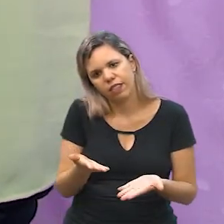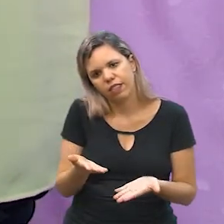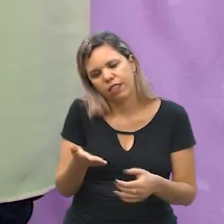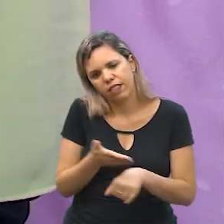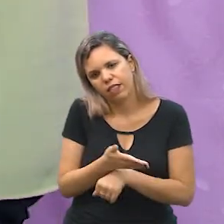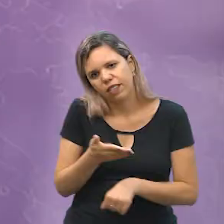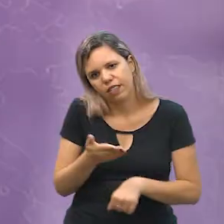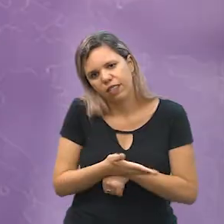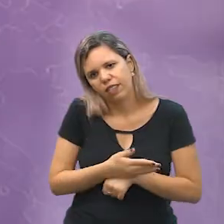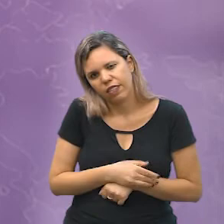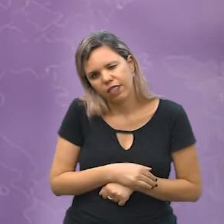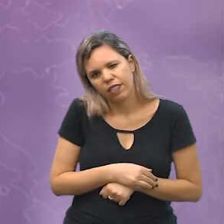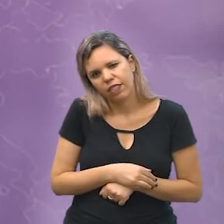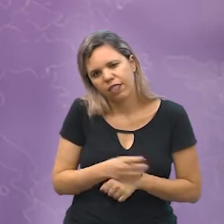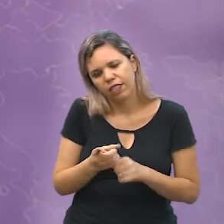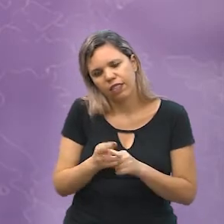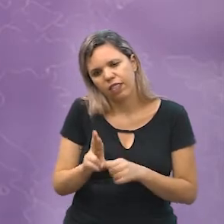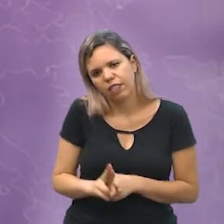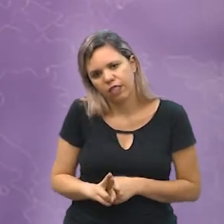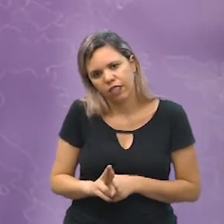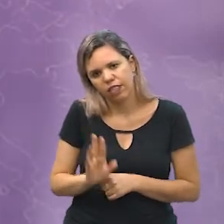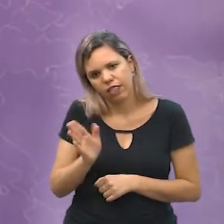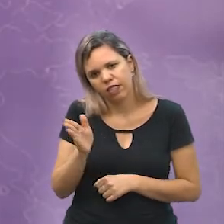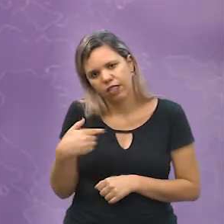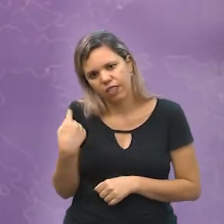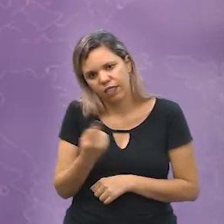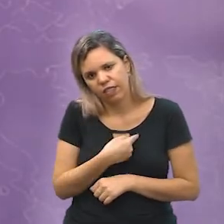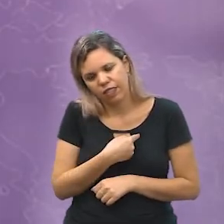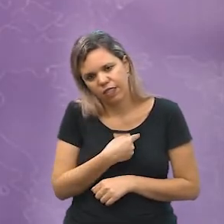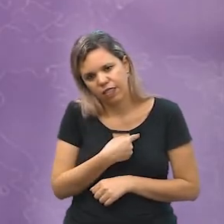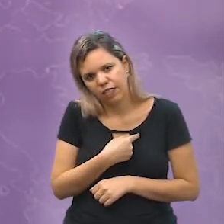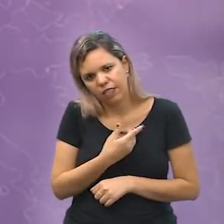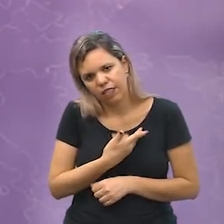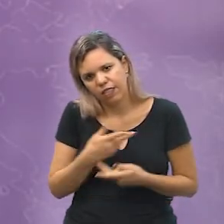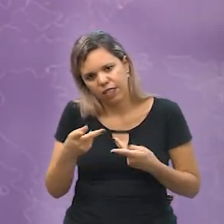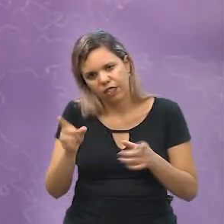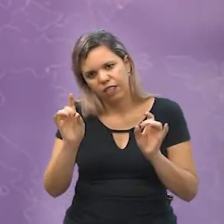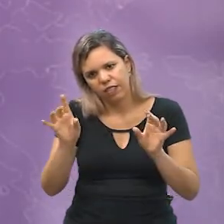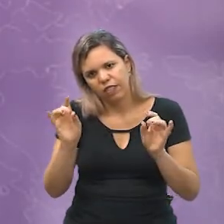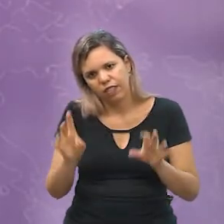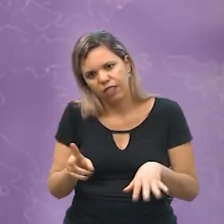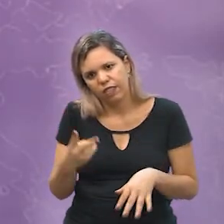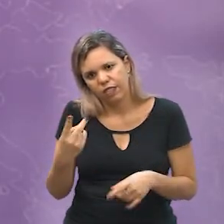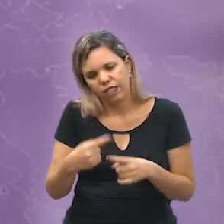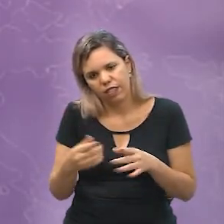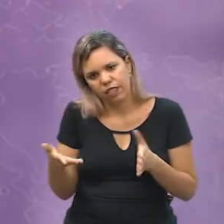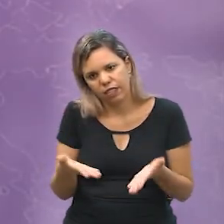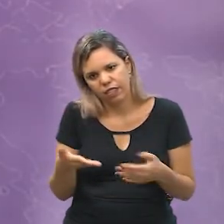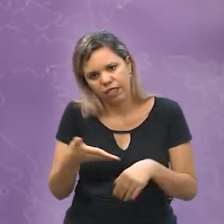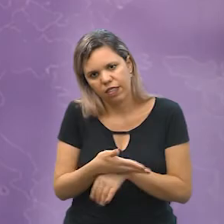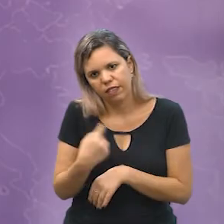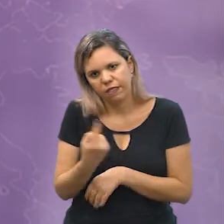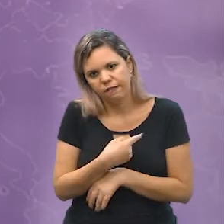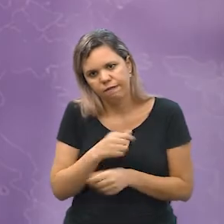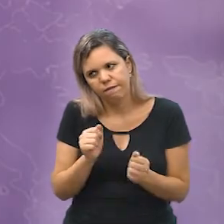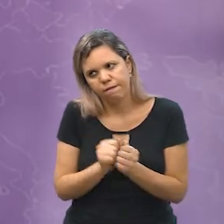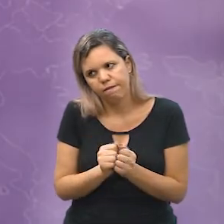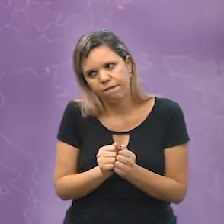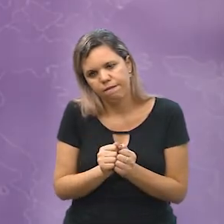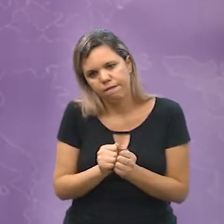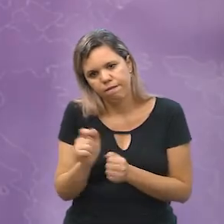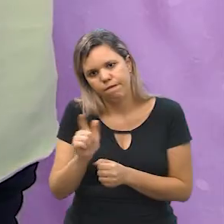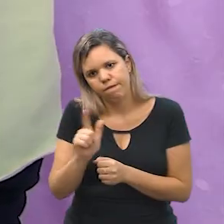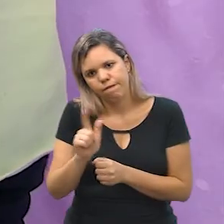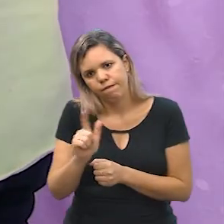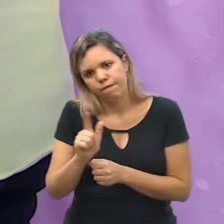sua participação aqui. A doutora já é, nossa, né, convidada especial, já é a segunda vez que ela participa aqui com a gente. E é